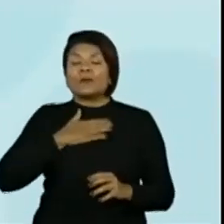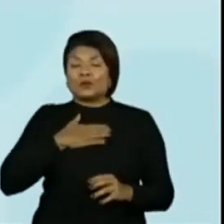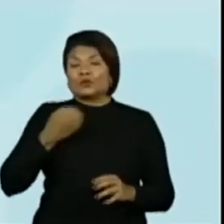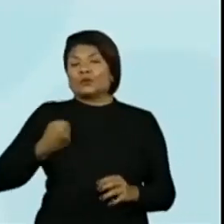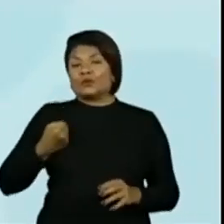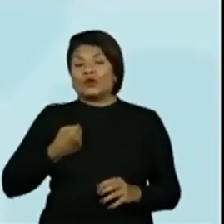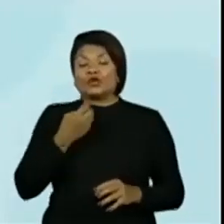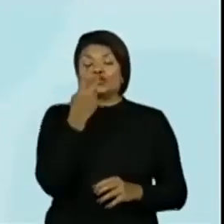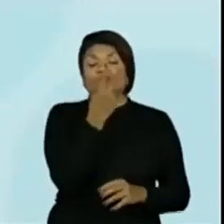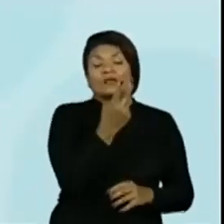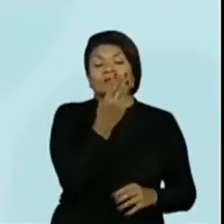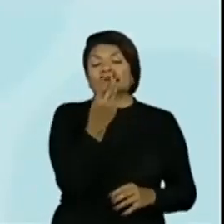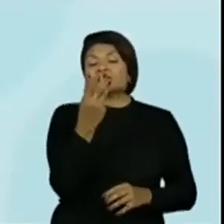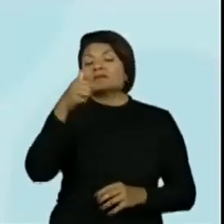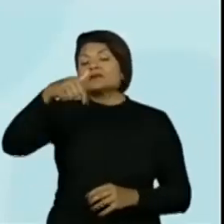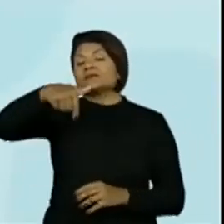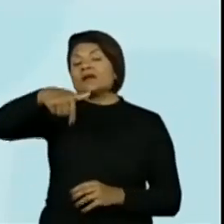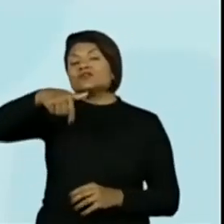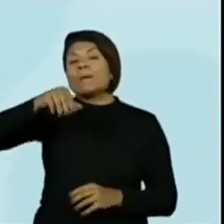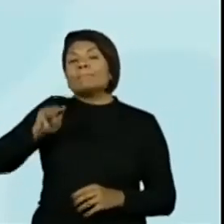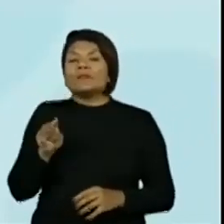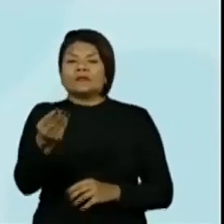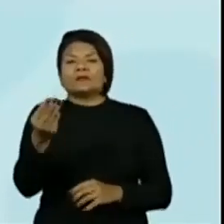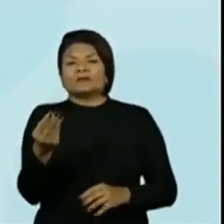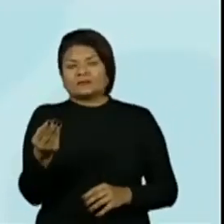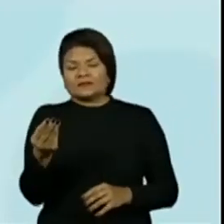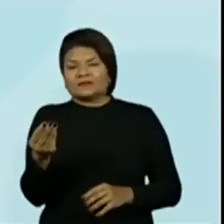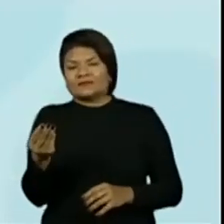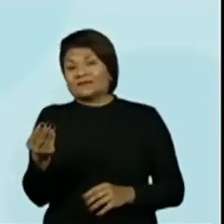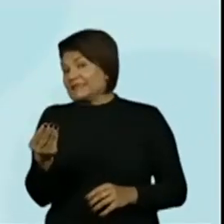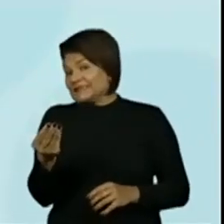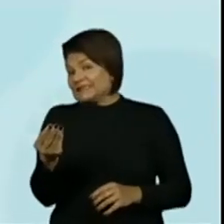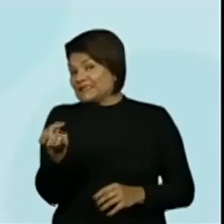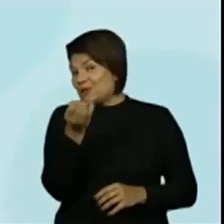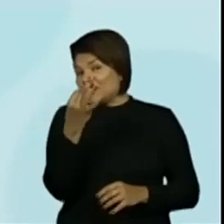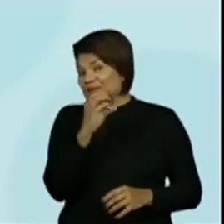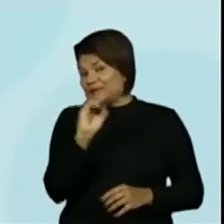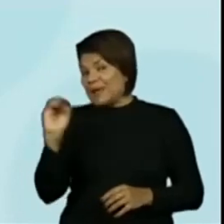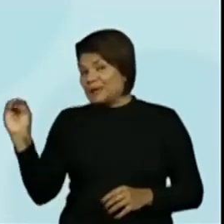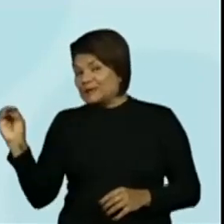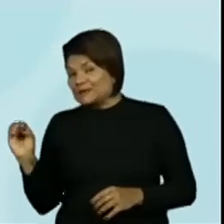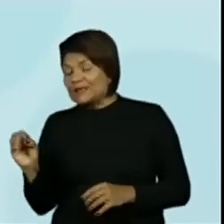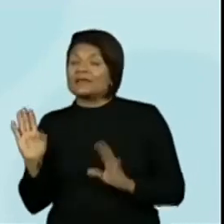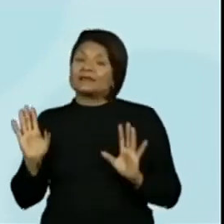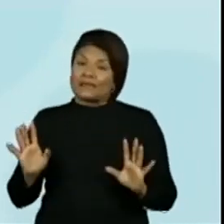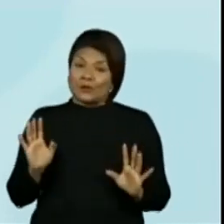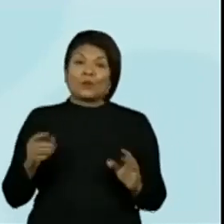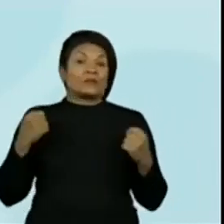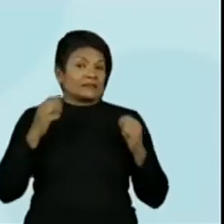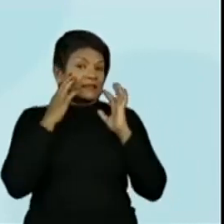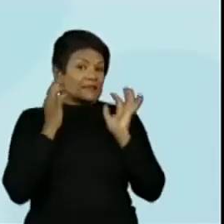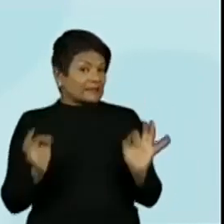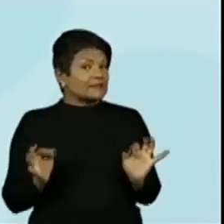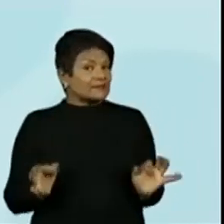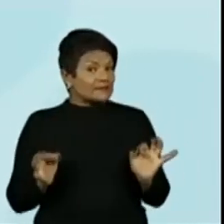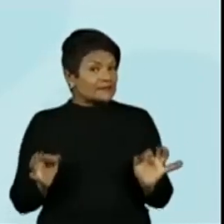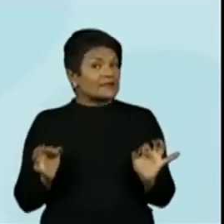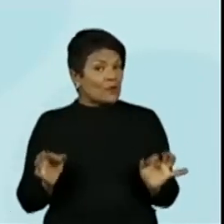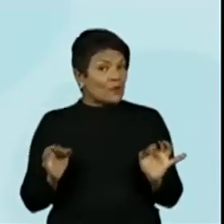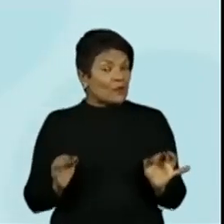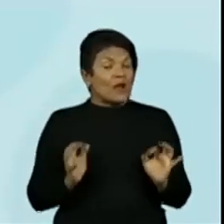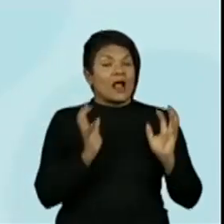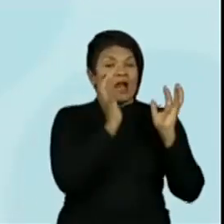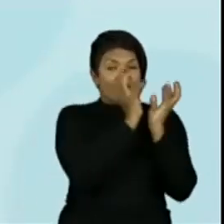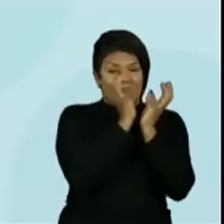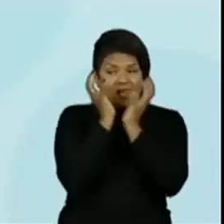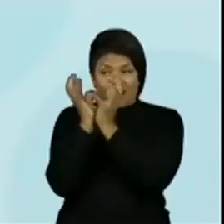numeral 237 milhões. Isso significa que você tem que observar atentamente classes